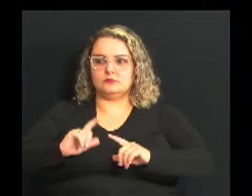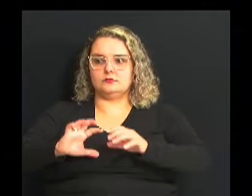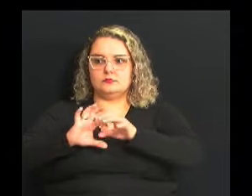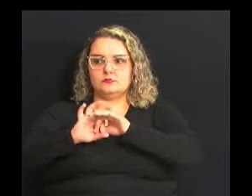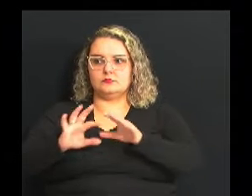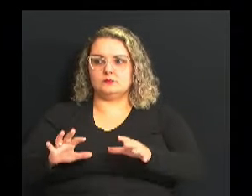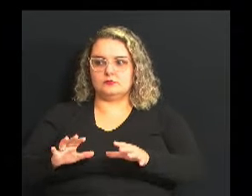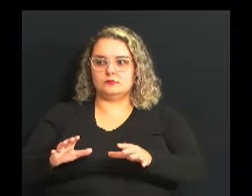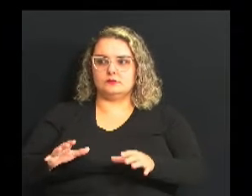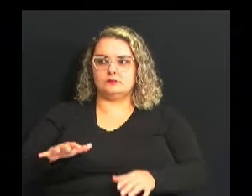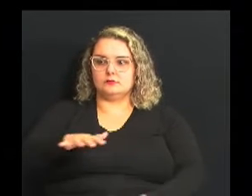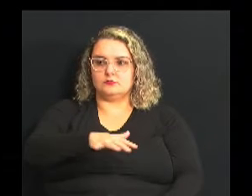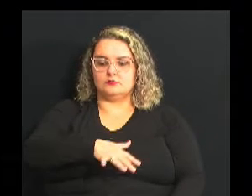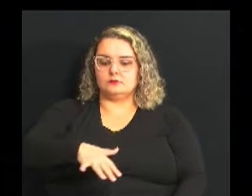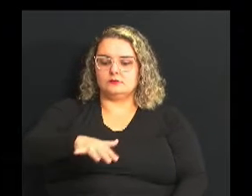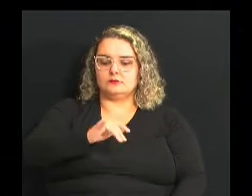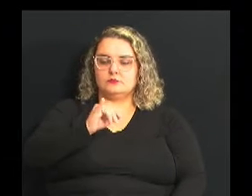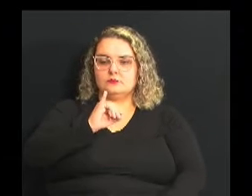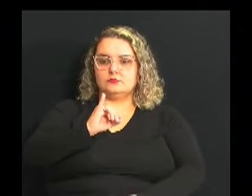de Informática.